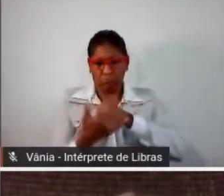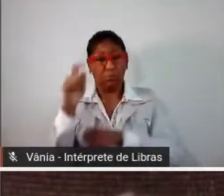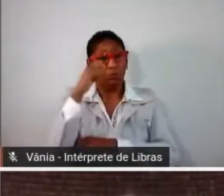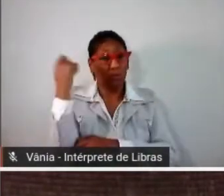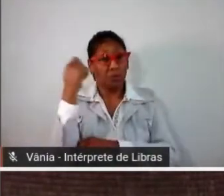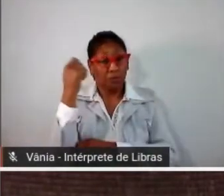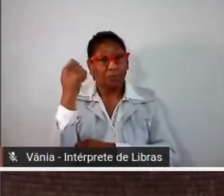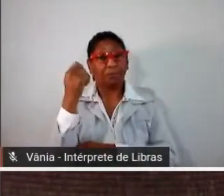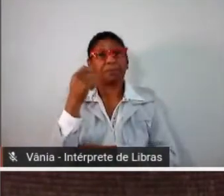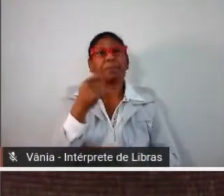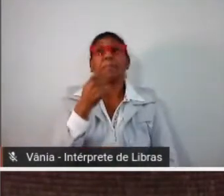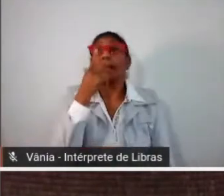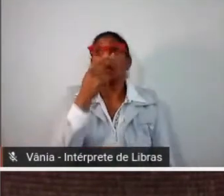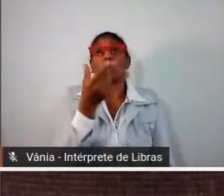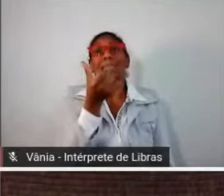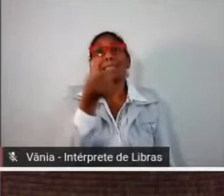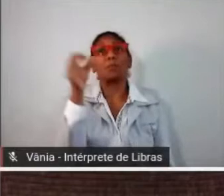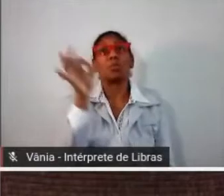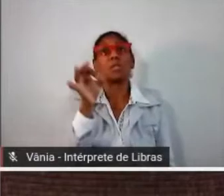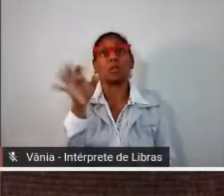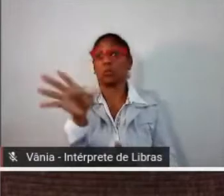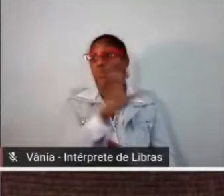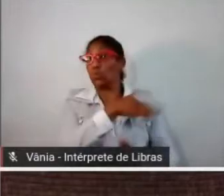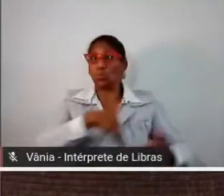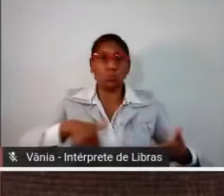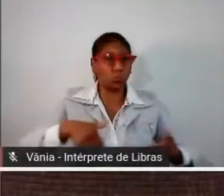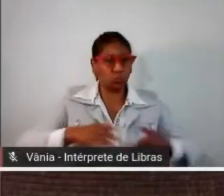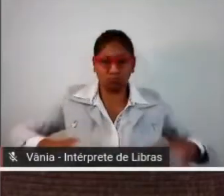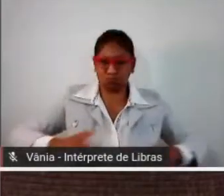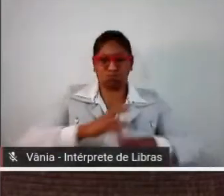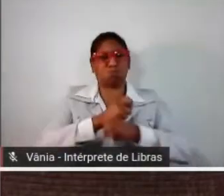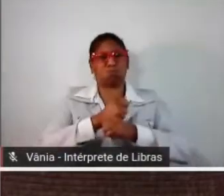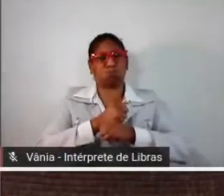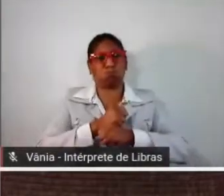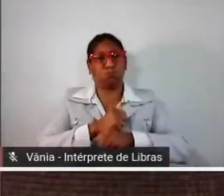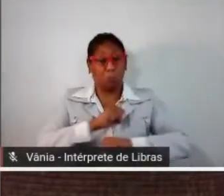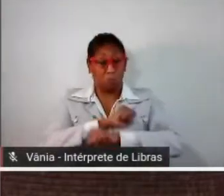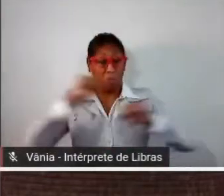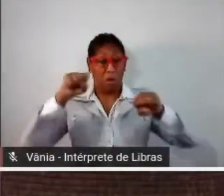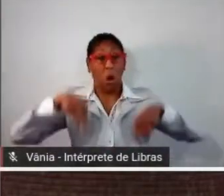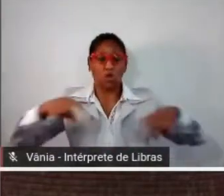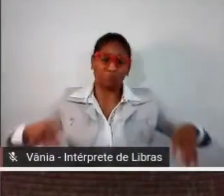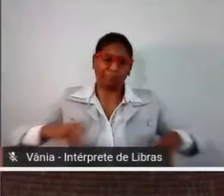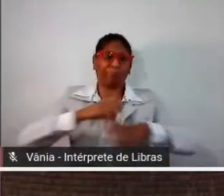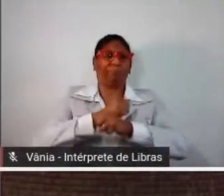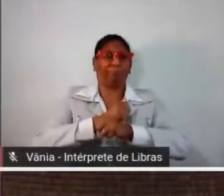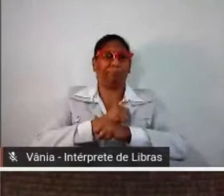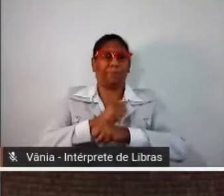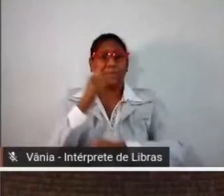casos ativos no estado do Rio Grande do Sul, são 6% do total de casos, com os dados de hoje, de 7 horas da manhã de